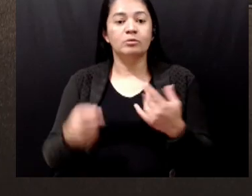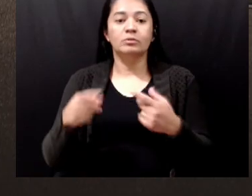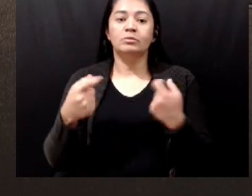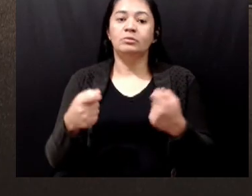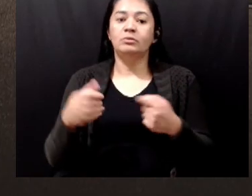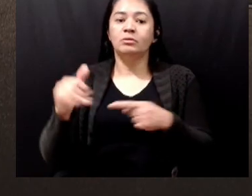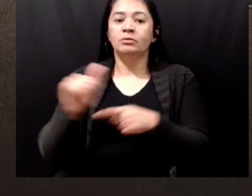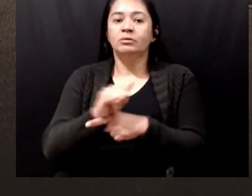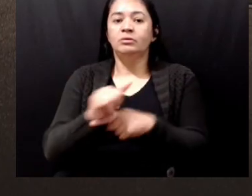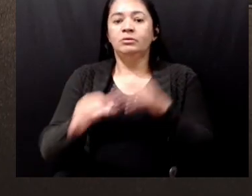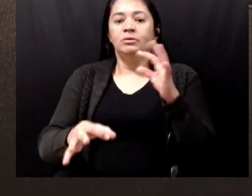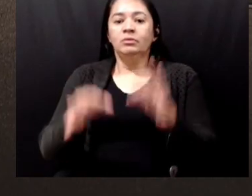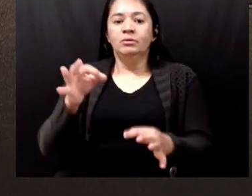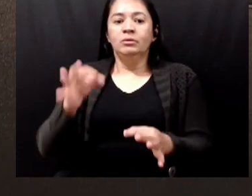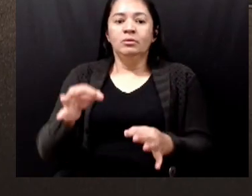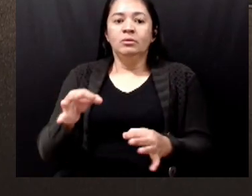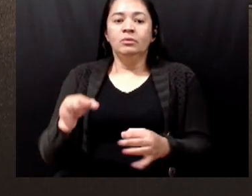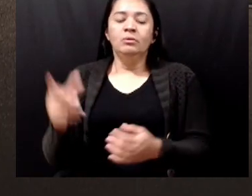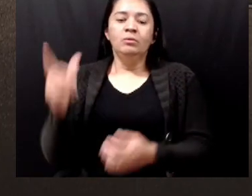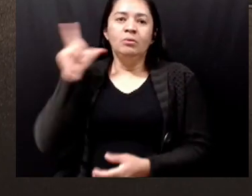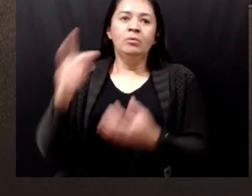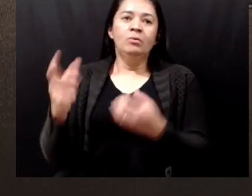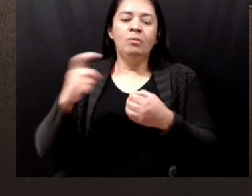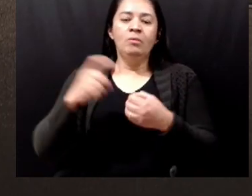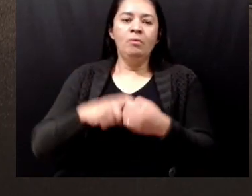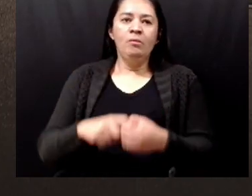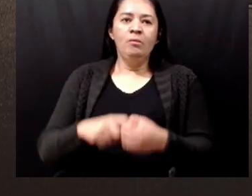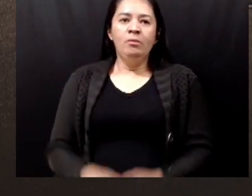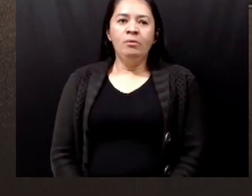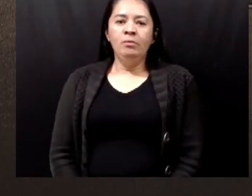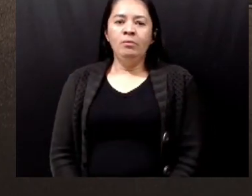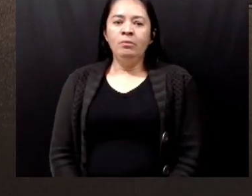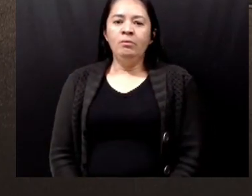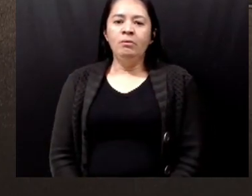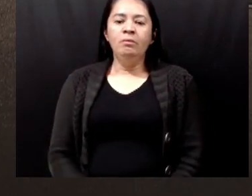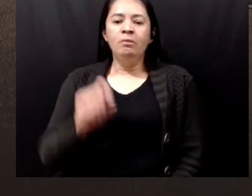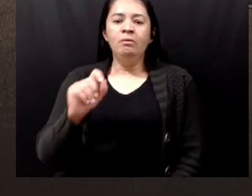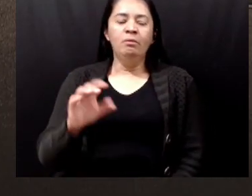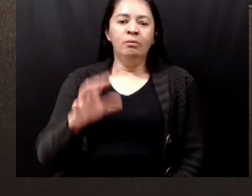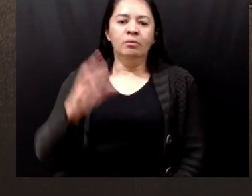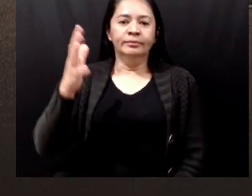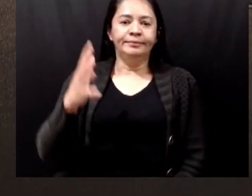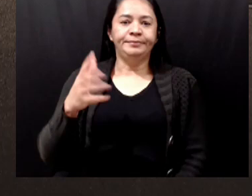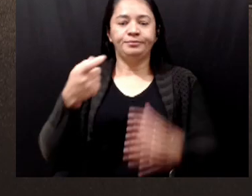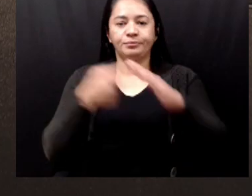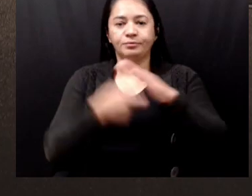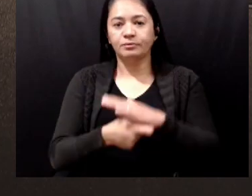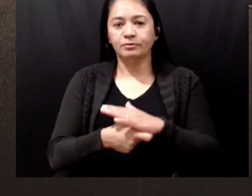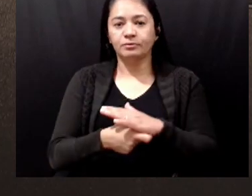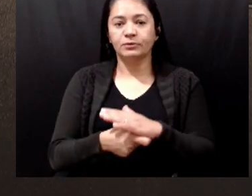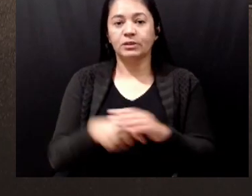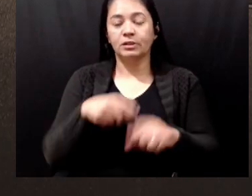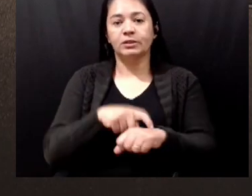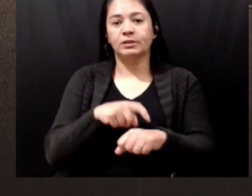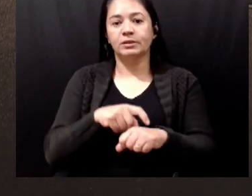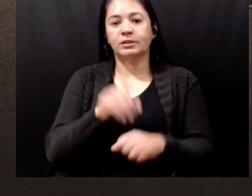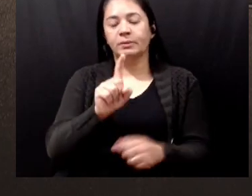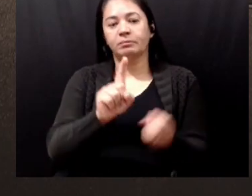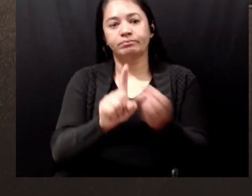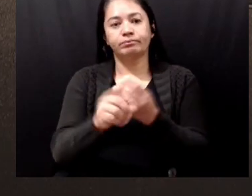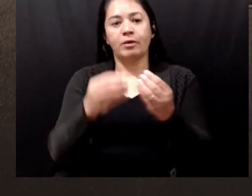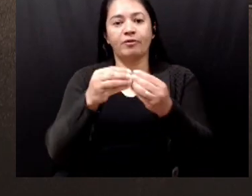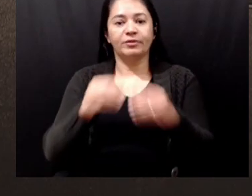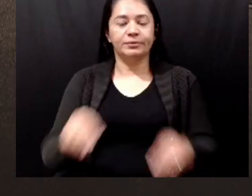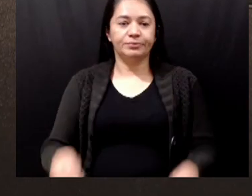para rever esse valor novamente. E o que acontece com os investimentos quando a corretora vai à falência? Então, os investimentos eles